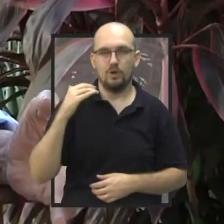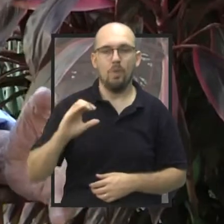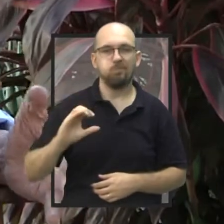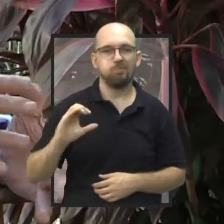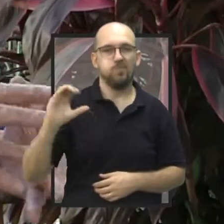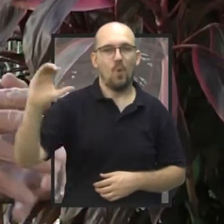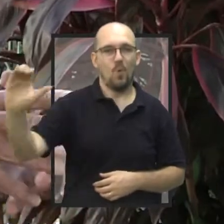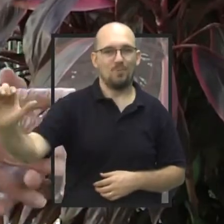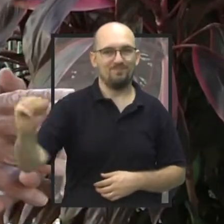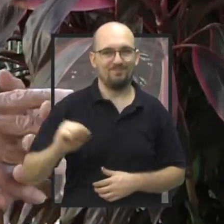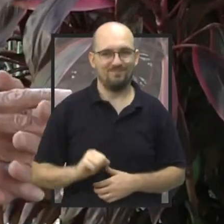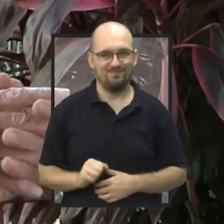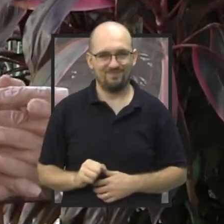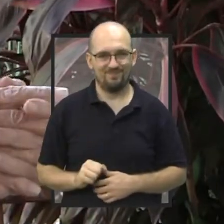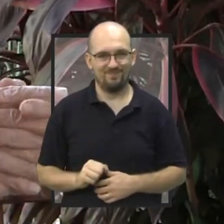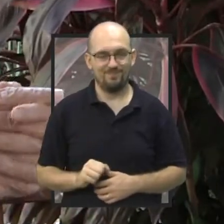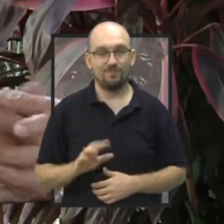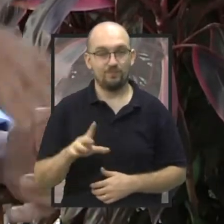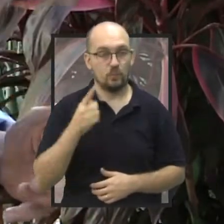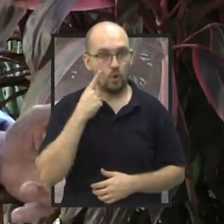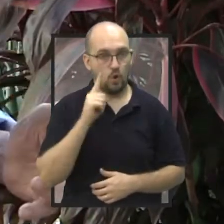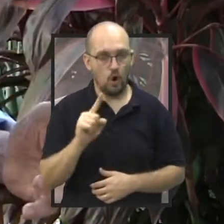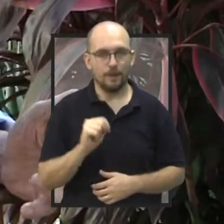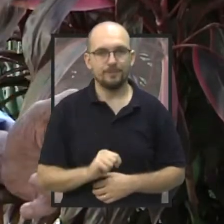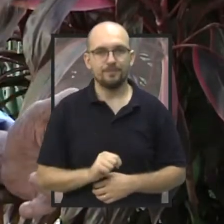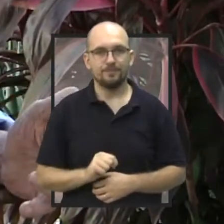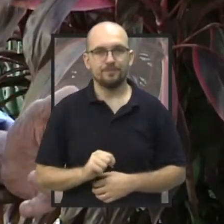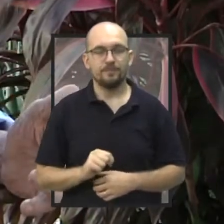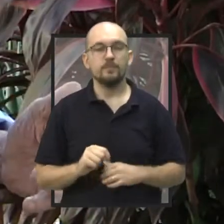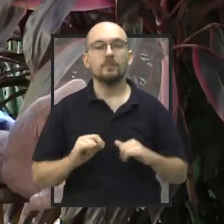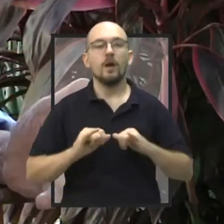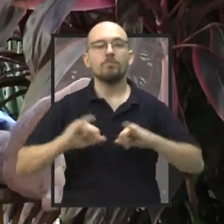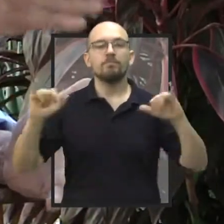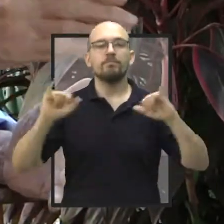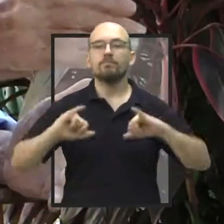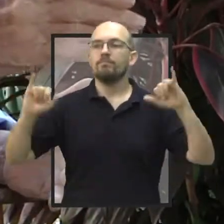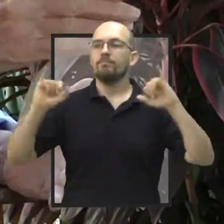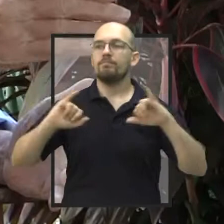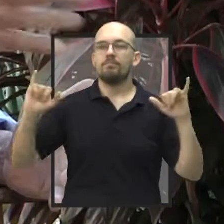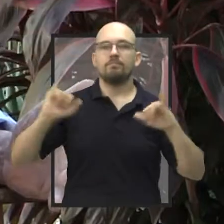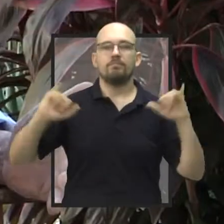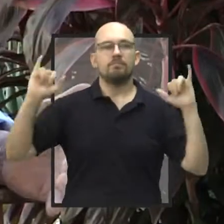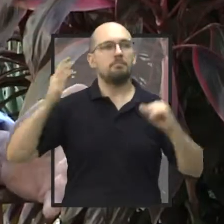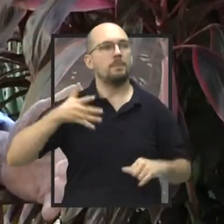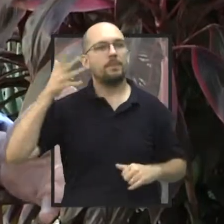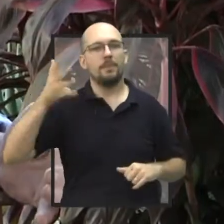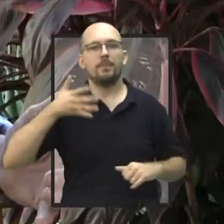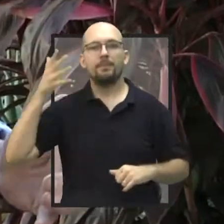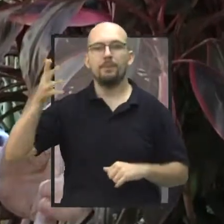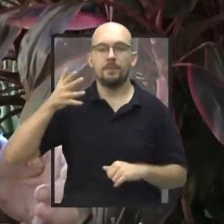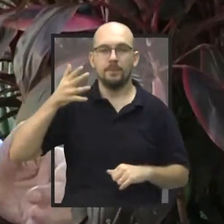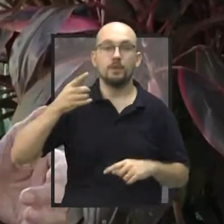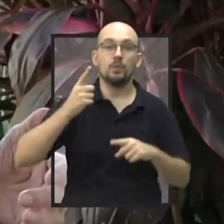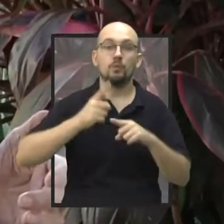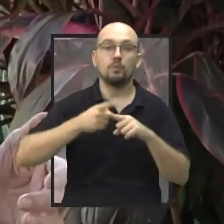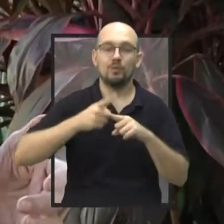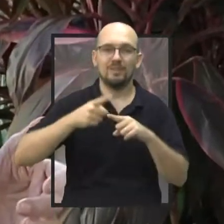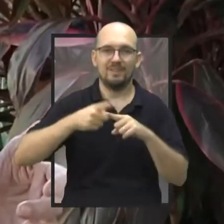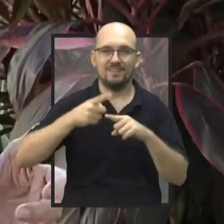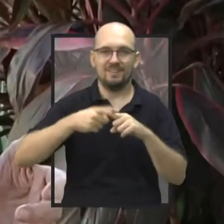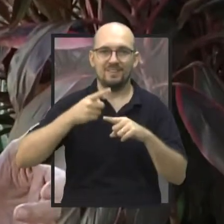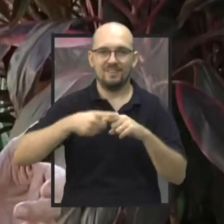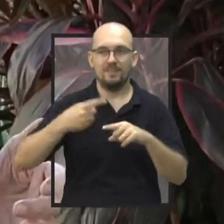Então, veja bem, e a campanha eleitoral? Orçamentariamente, porque tiraram o